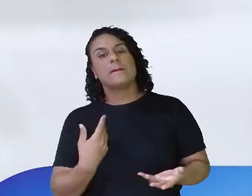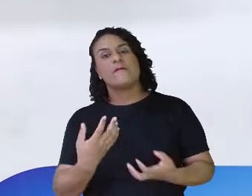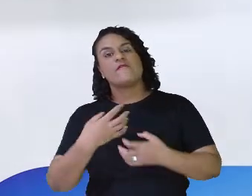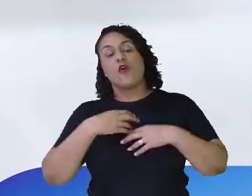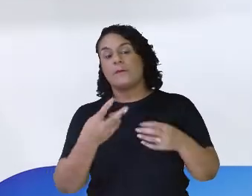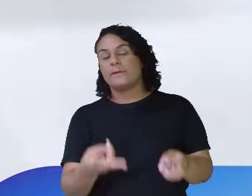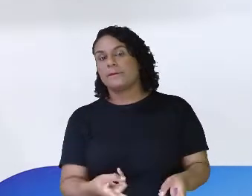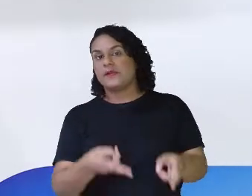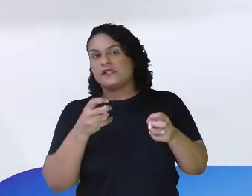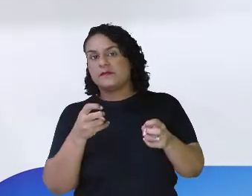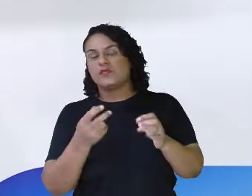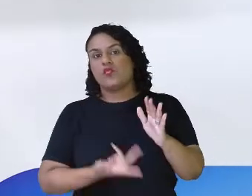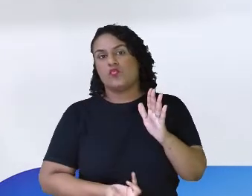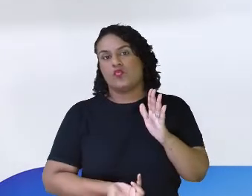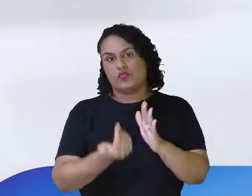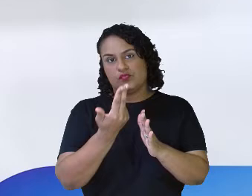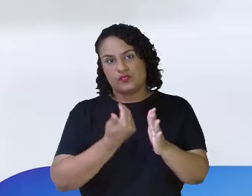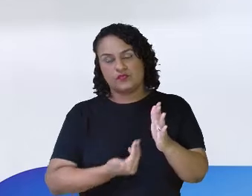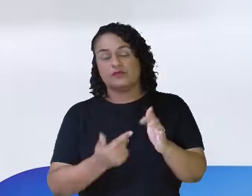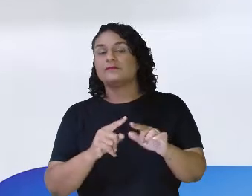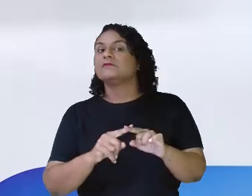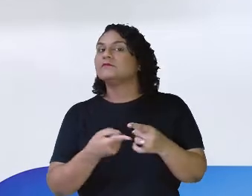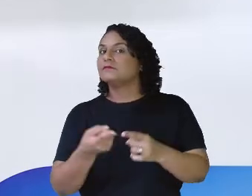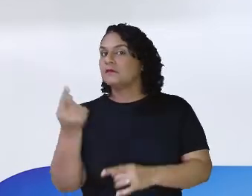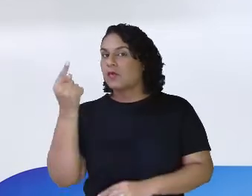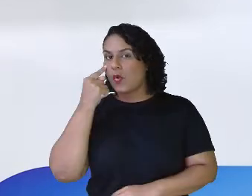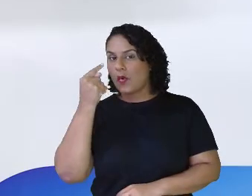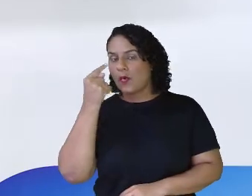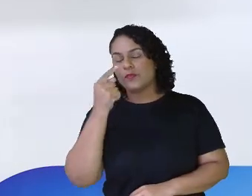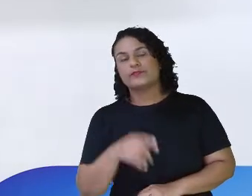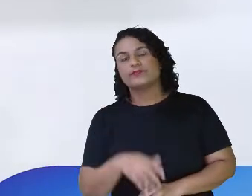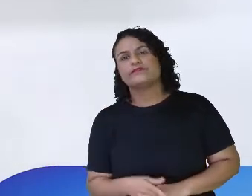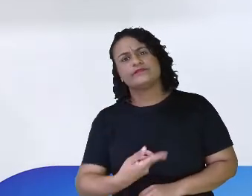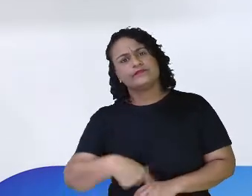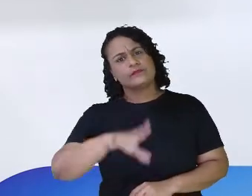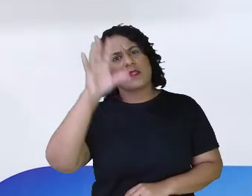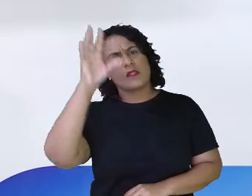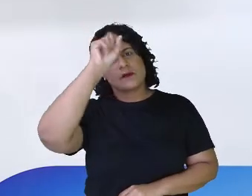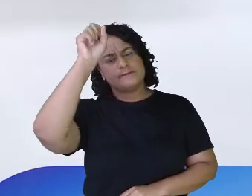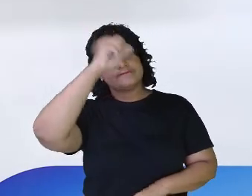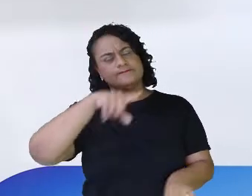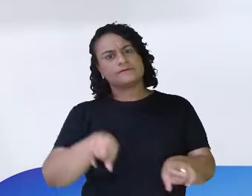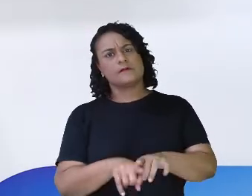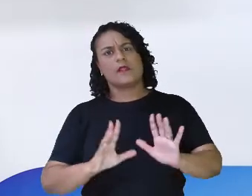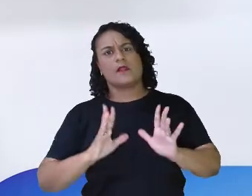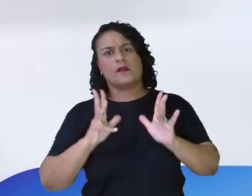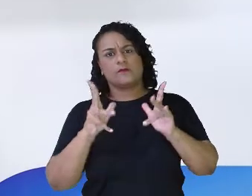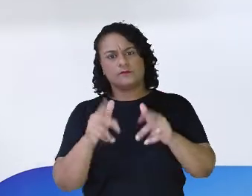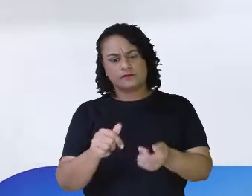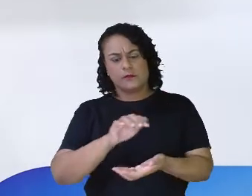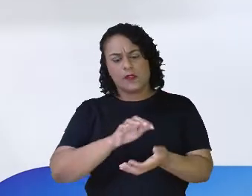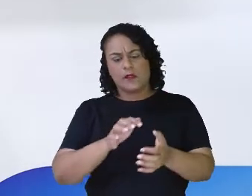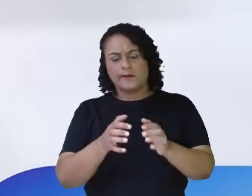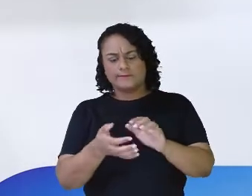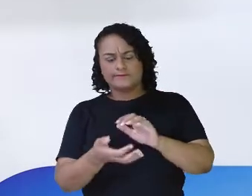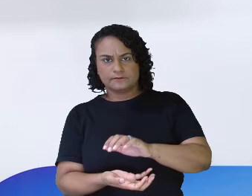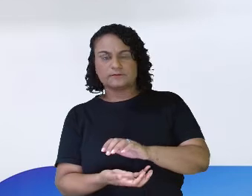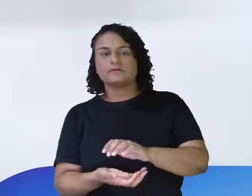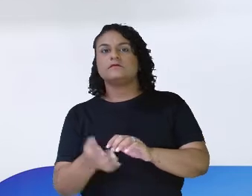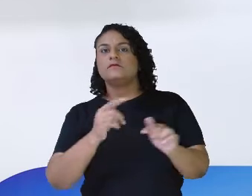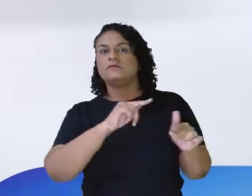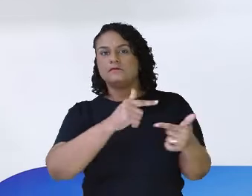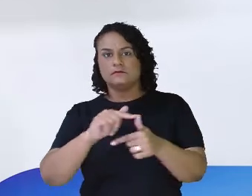no meu desenho, mas tem um detalhe. Vocês vão aprender também que todo sólido geométrico ele é formado